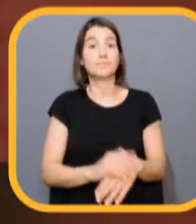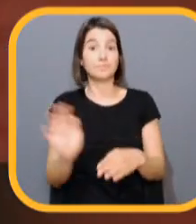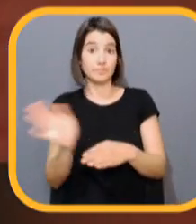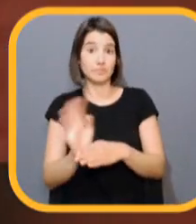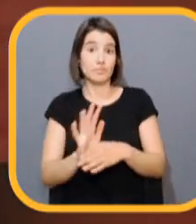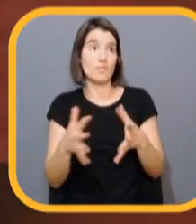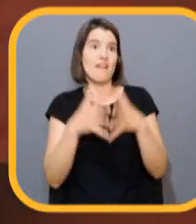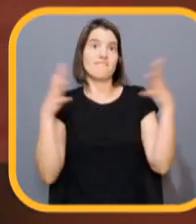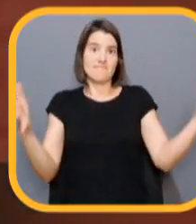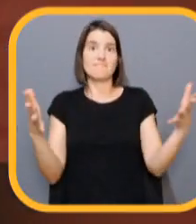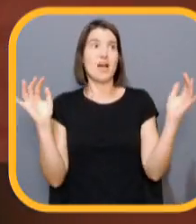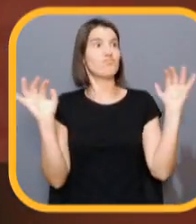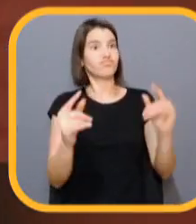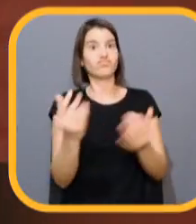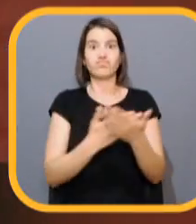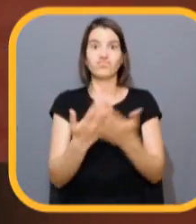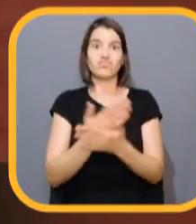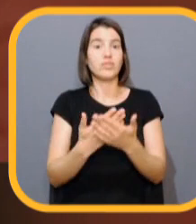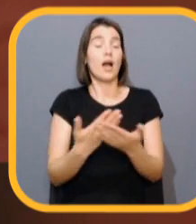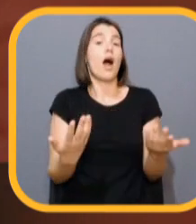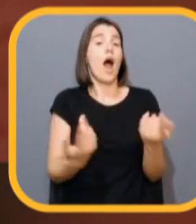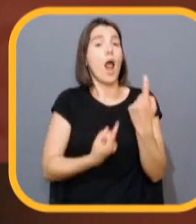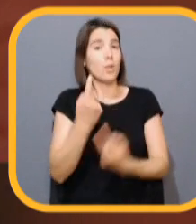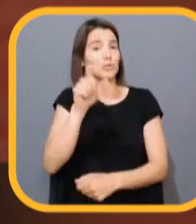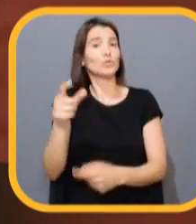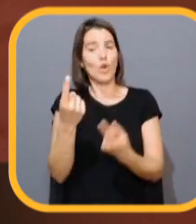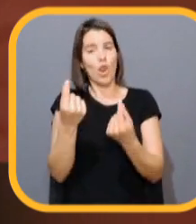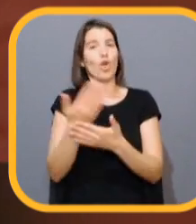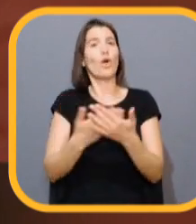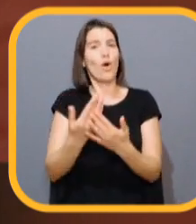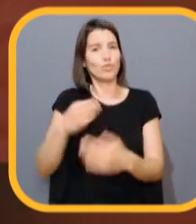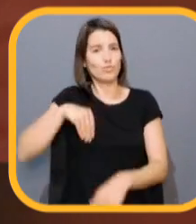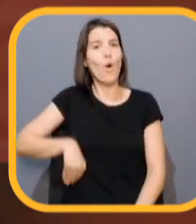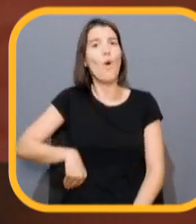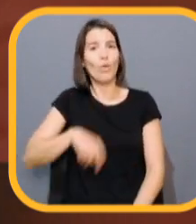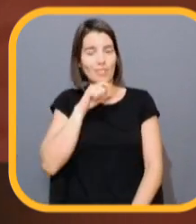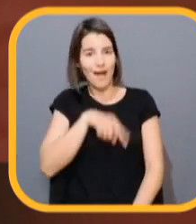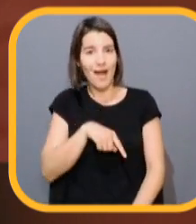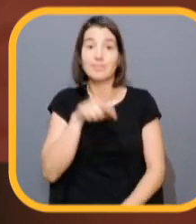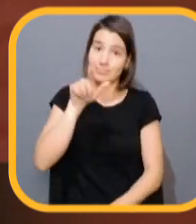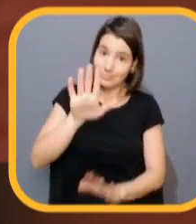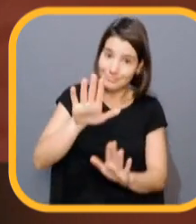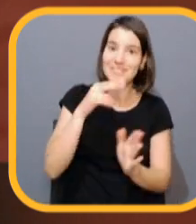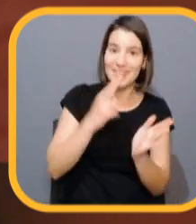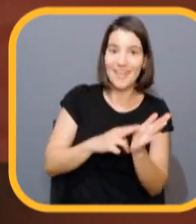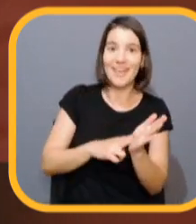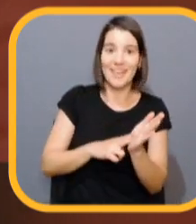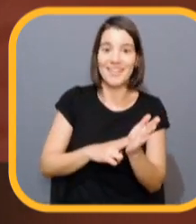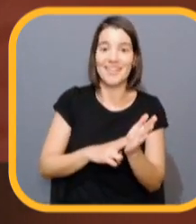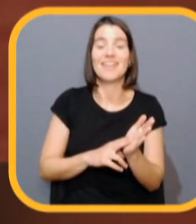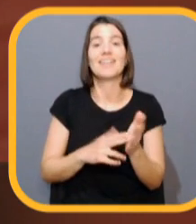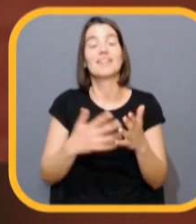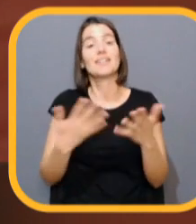cinema comercial é um grande negócio para algumas pessoas. Isso é